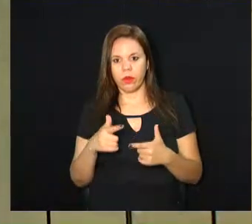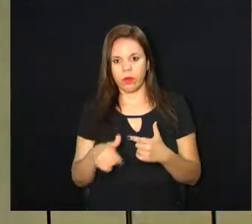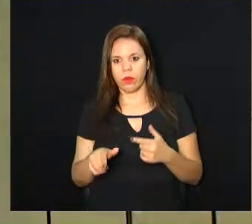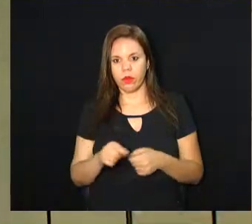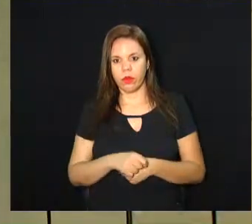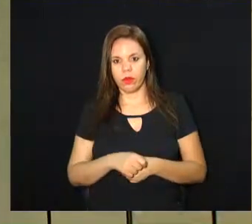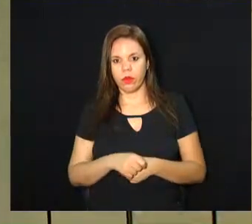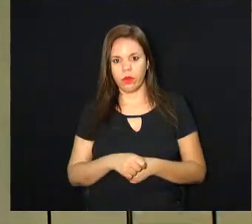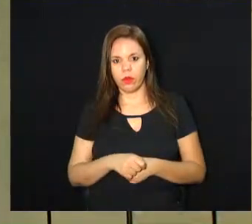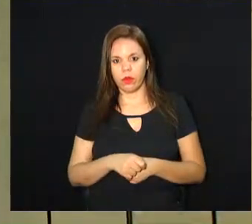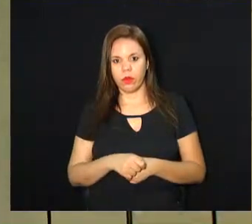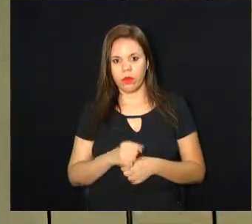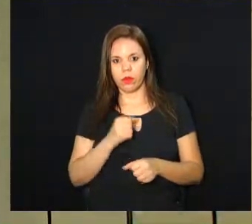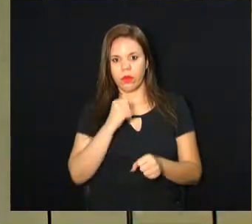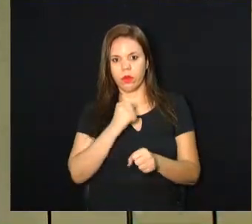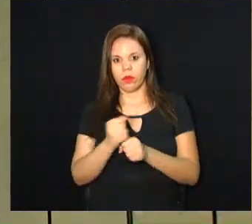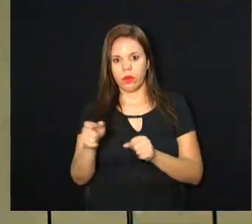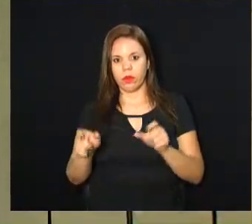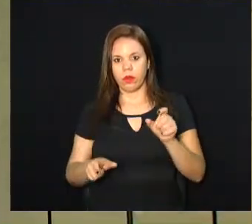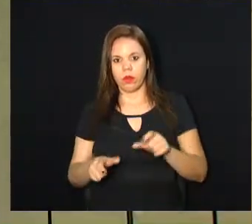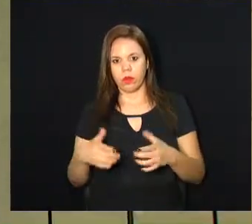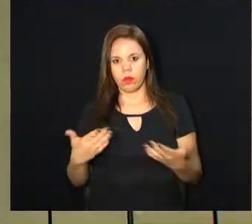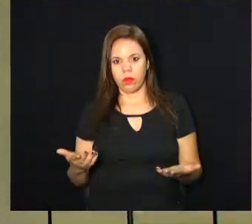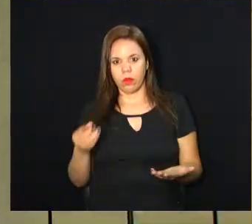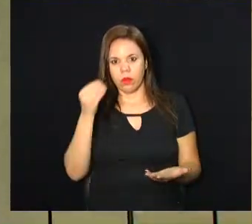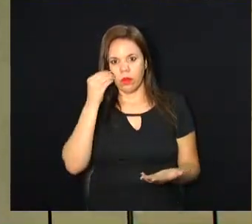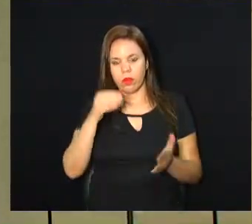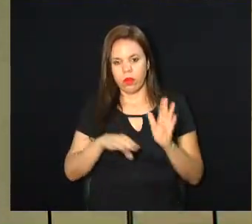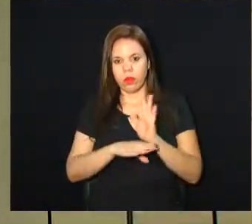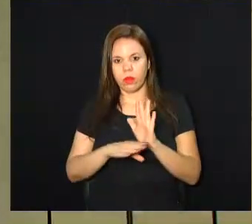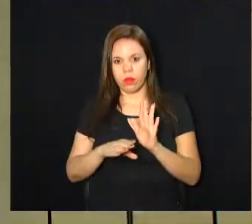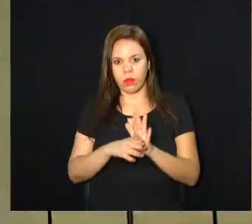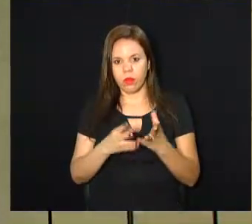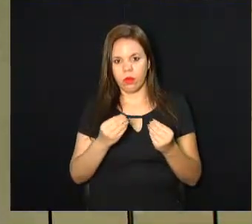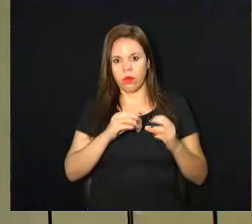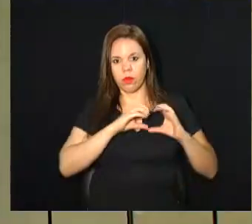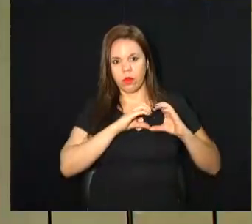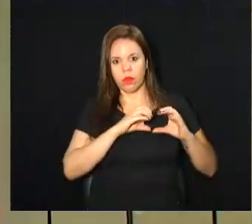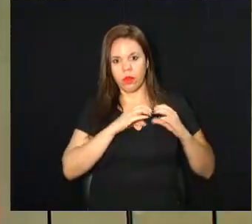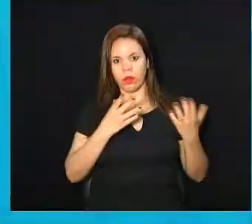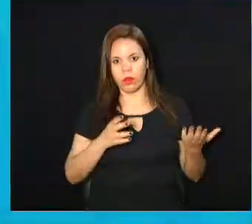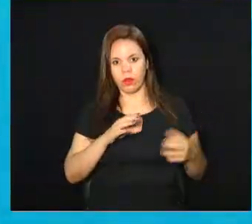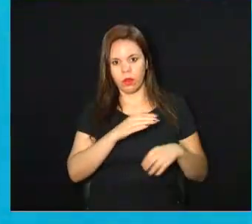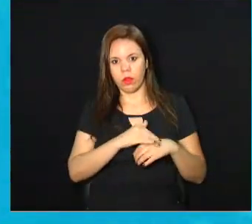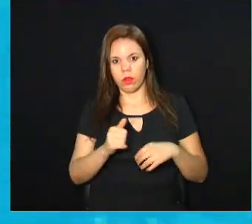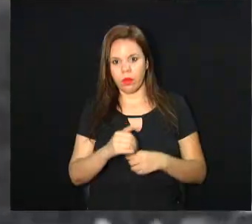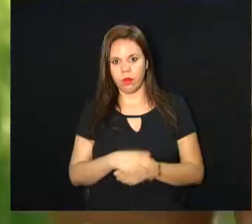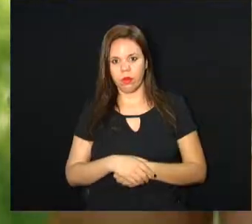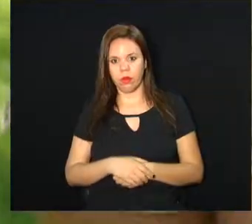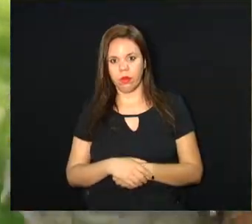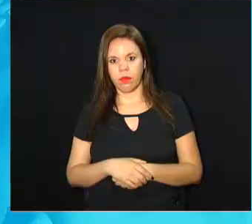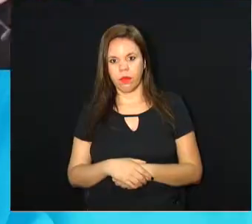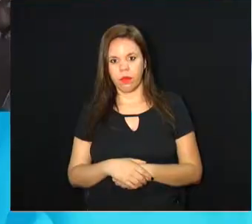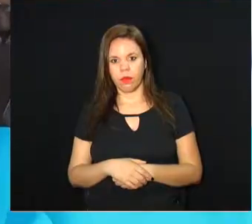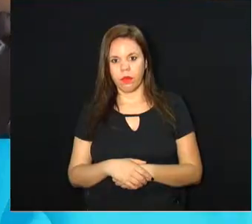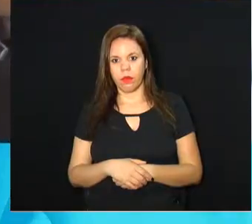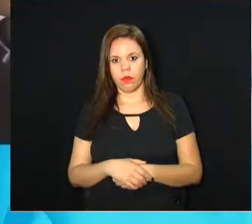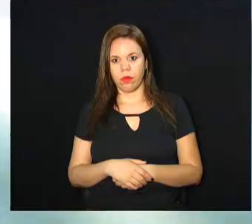que levou a essa reprovação e aí tentar solucionar com muito amor, com muito carinho.